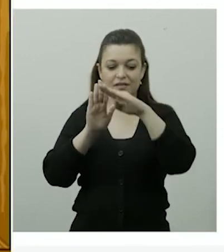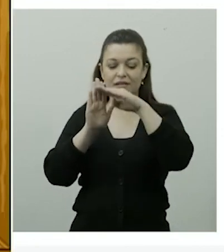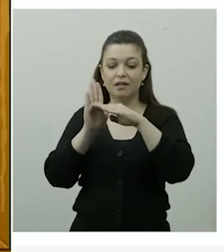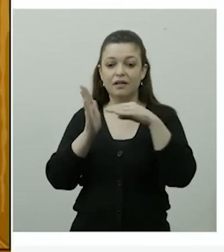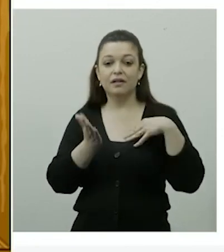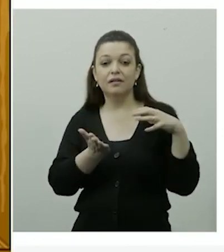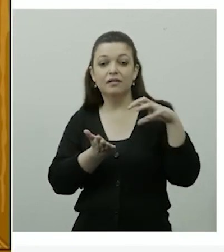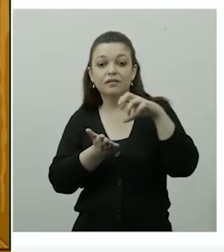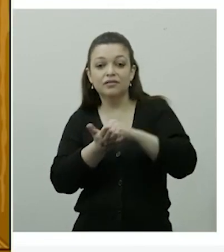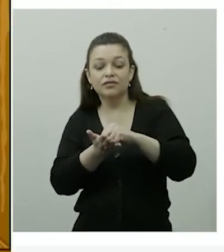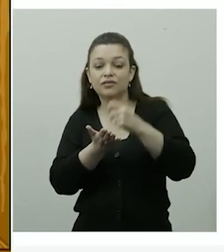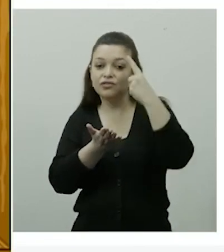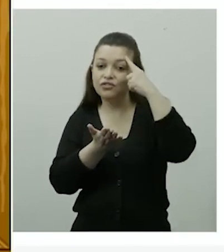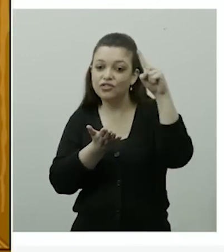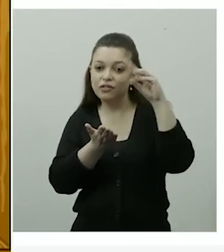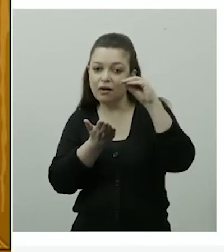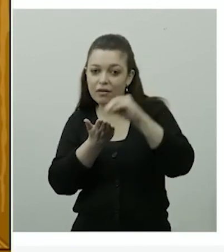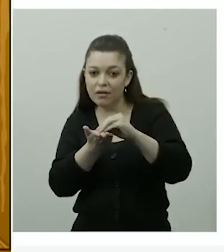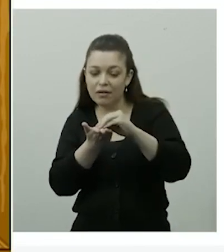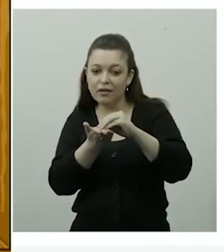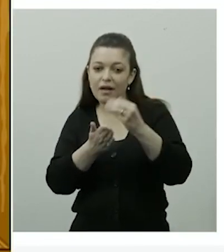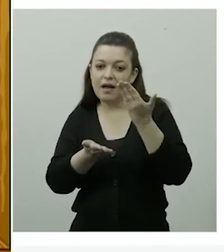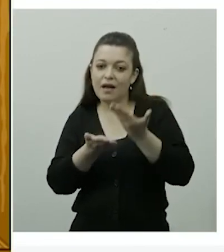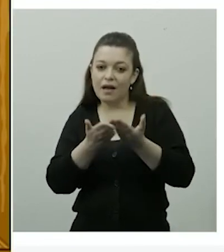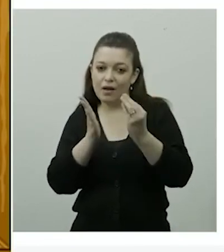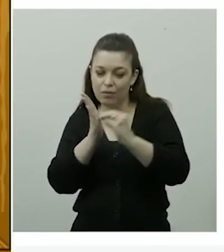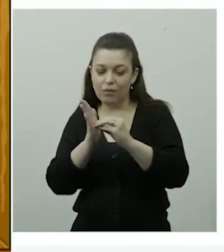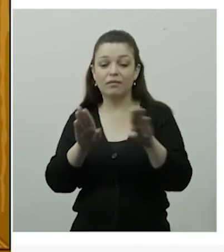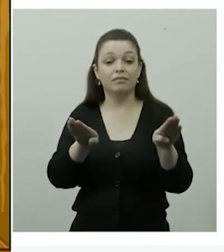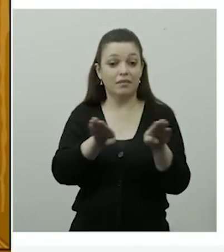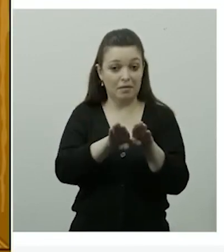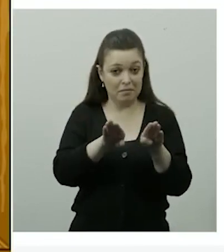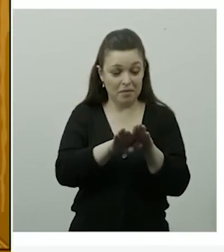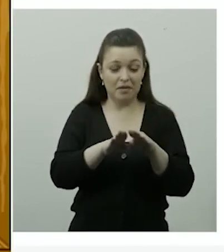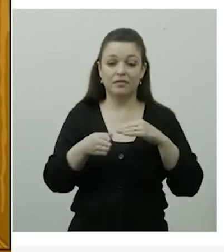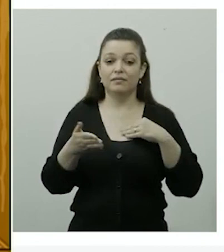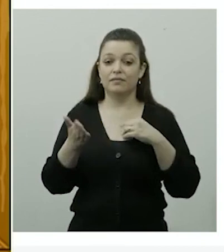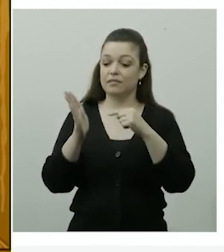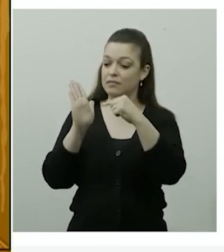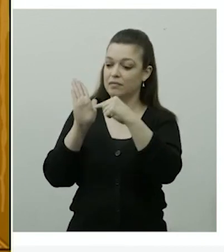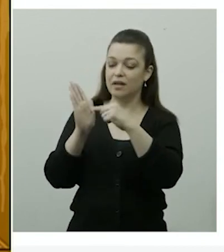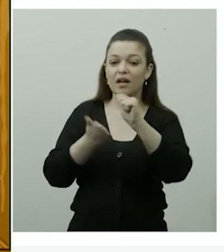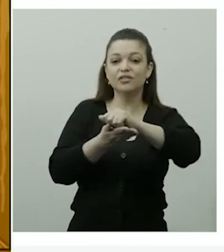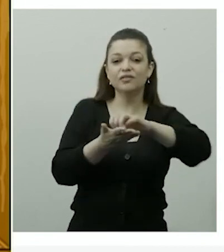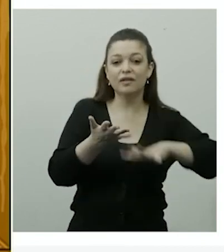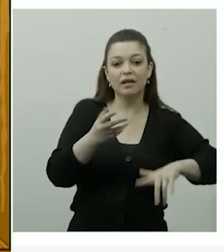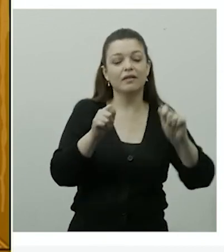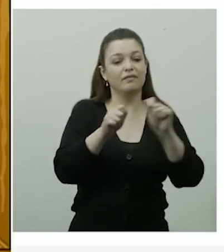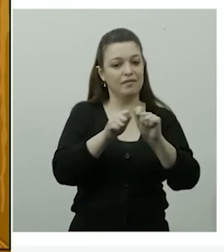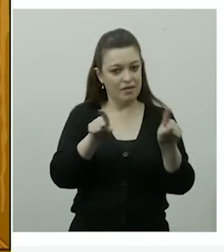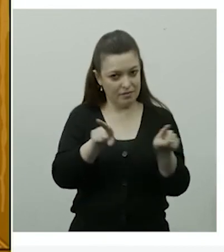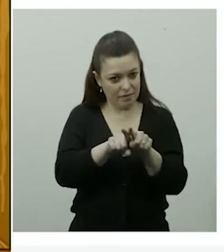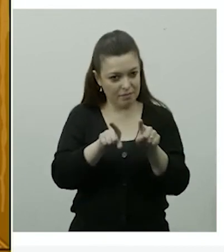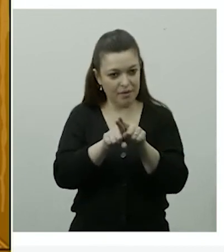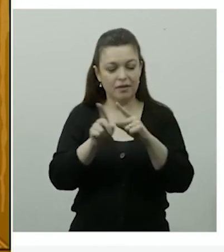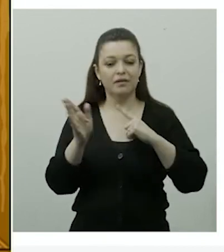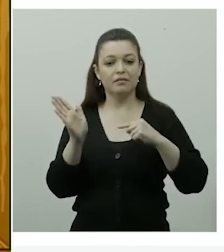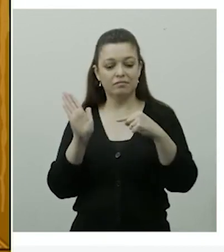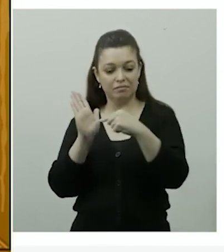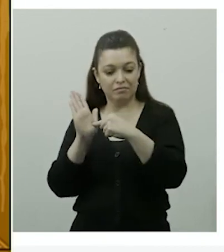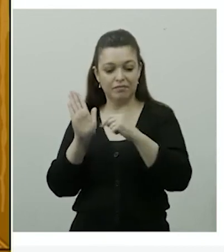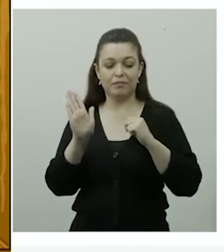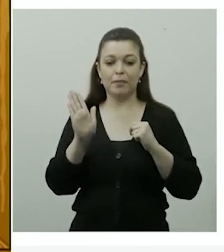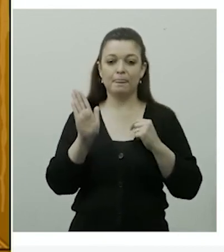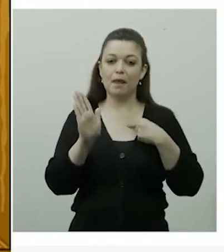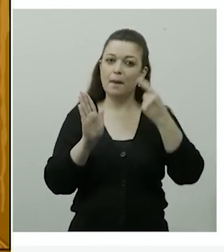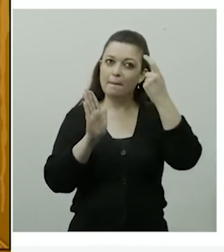o registro da data e aula? Também. Fizemos as atividades? Também fizemos. Tivemos